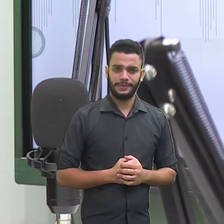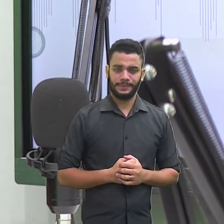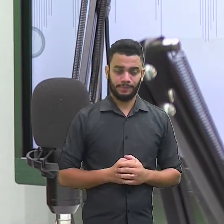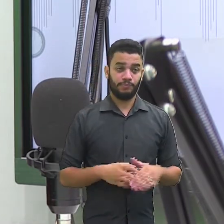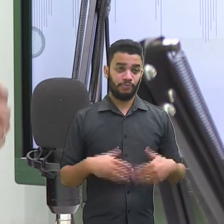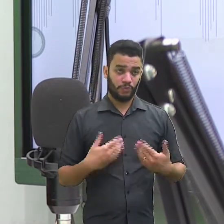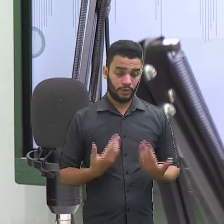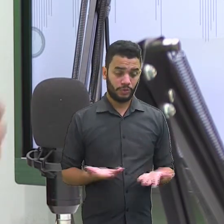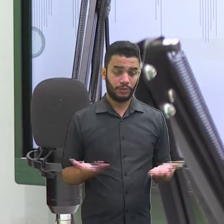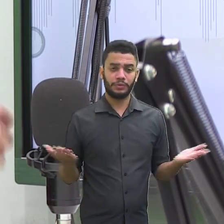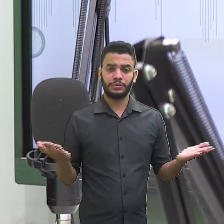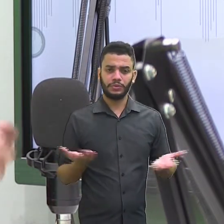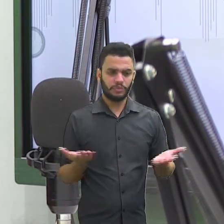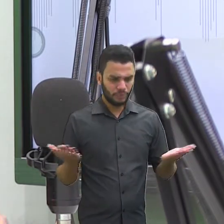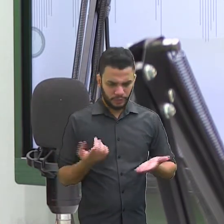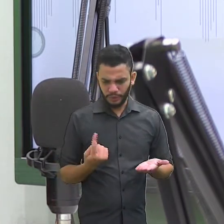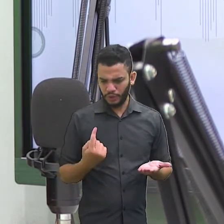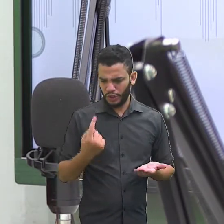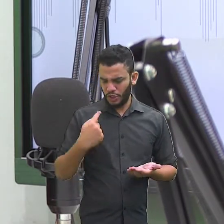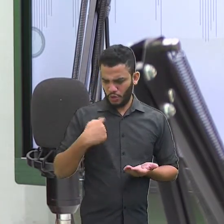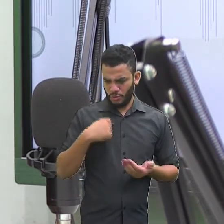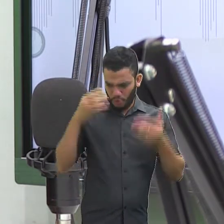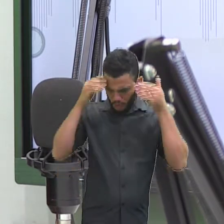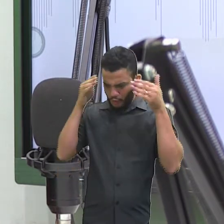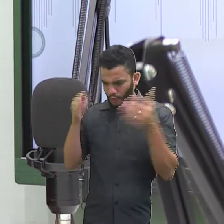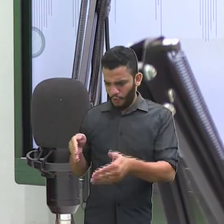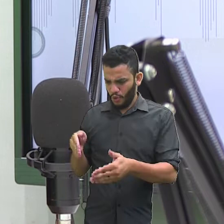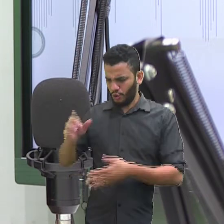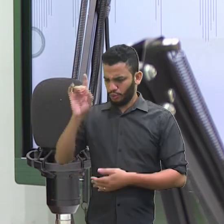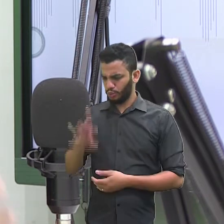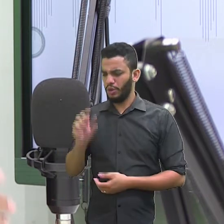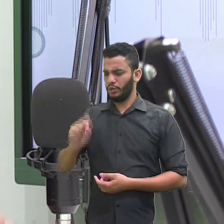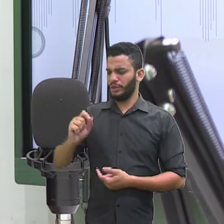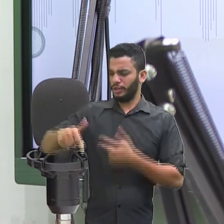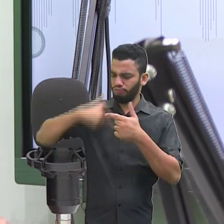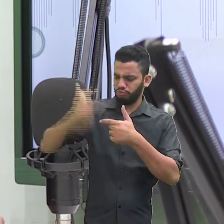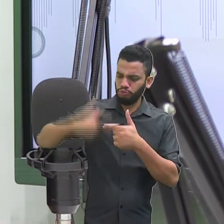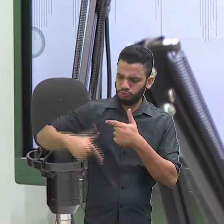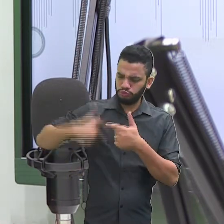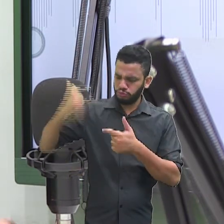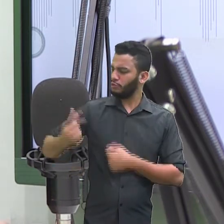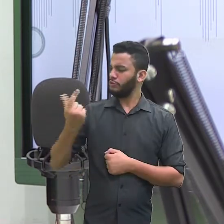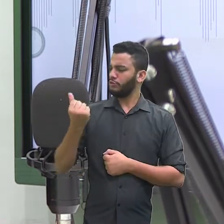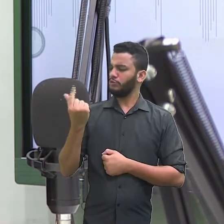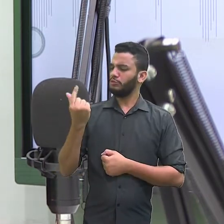energias em ganhar dinheiro, isso, aquilo e aquilo outro, não tenho tempo para os meus filhos. Daí a pouco esses